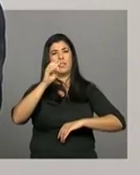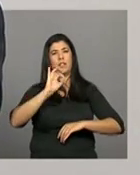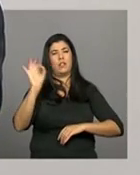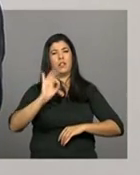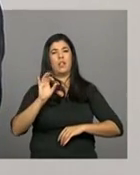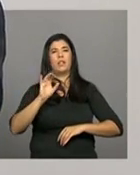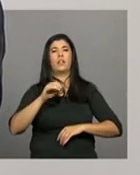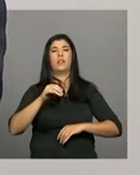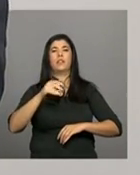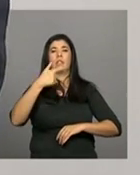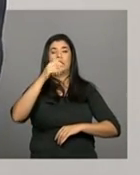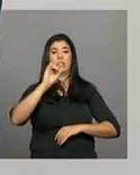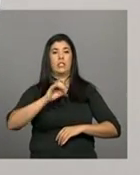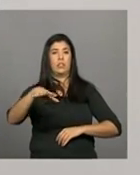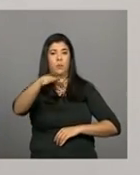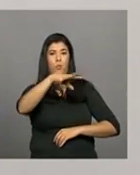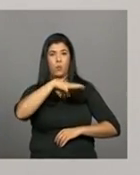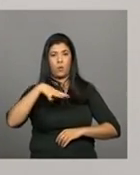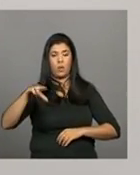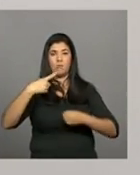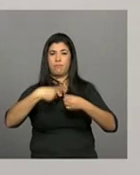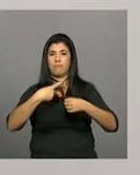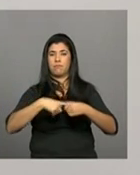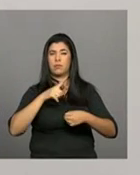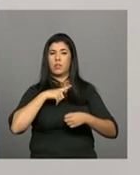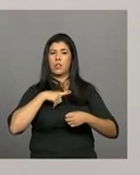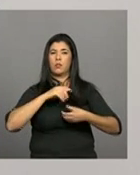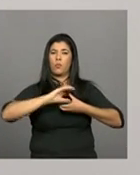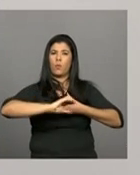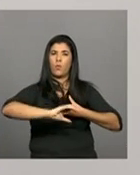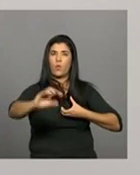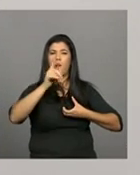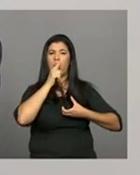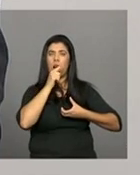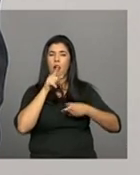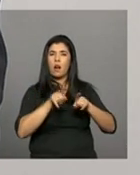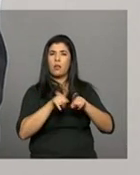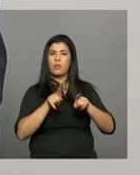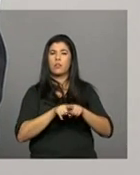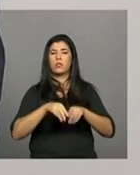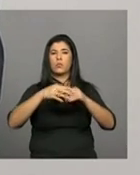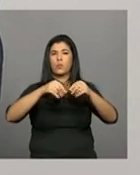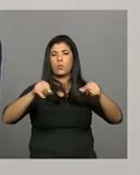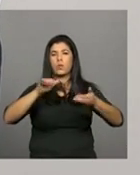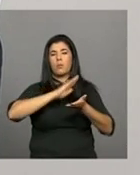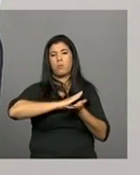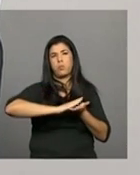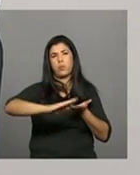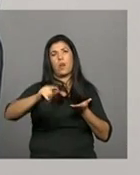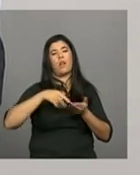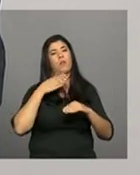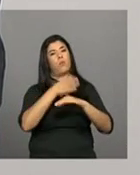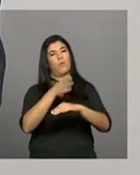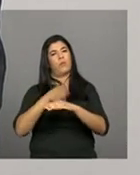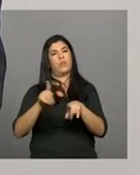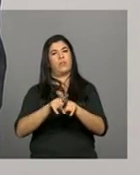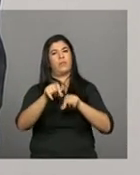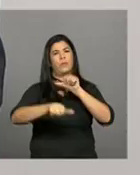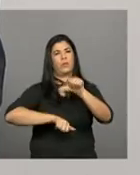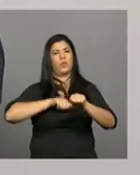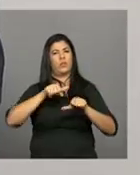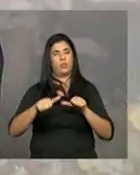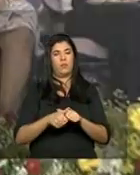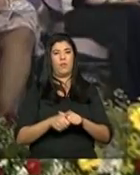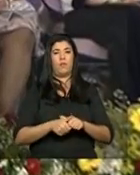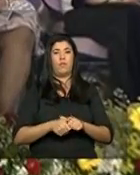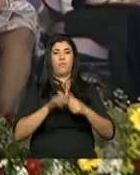sendo asfaltados com este recurso, com drenagem e todo tipo de serviço. Estes investimentos irão transformar a fisionomia